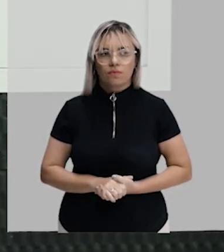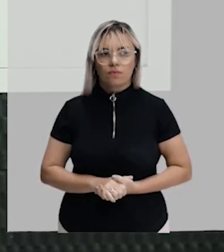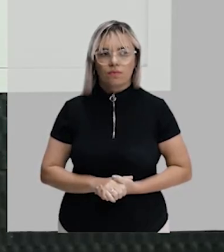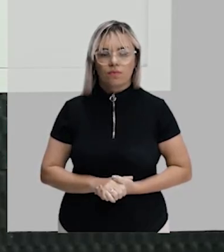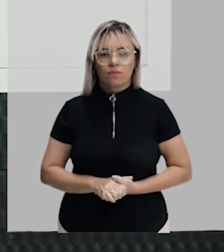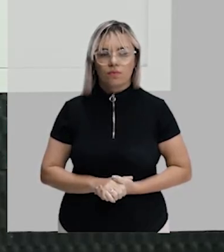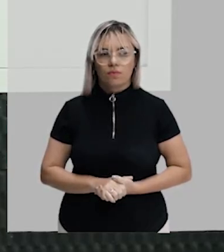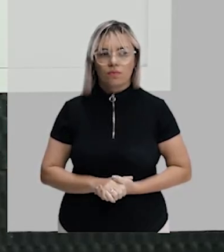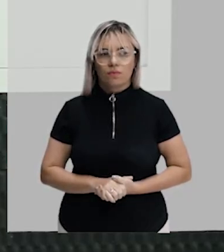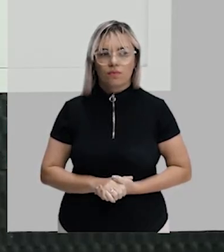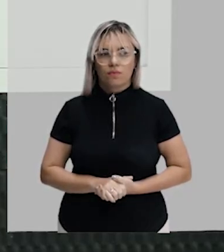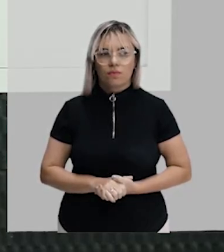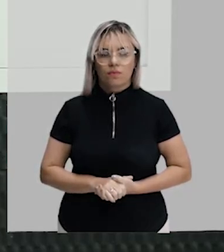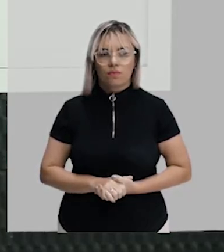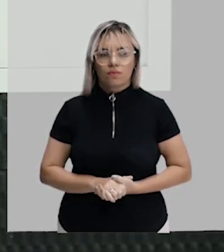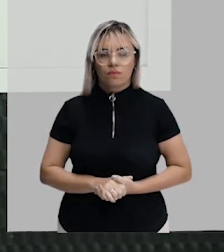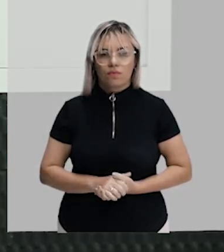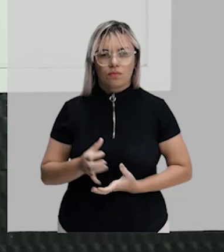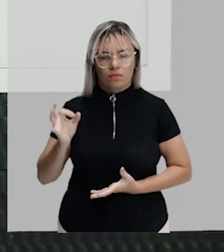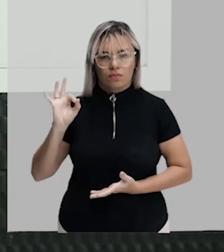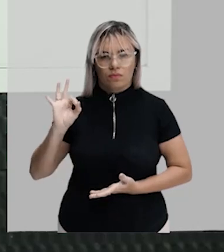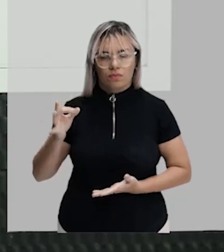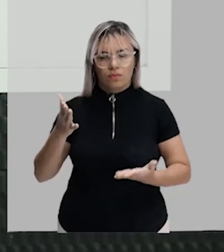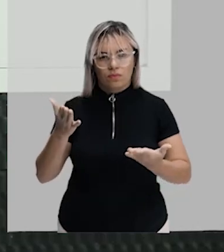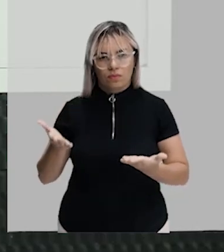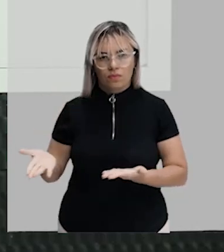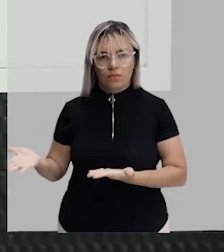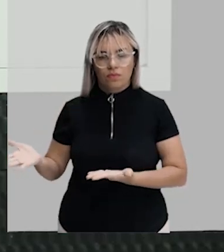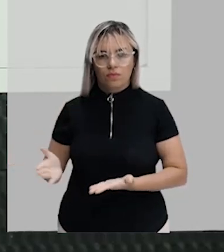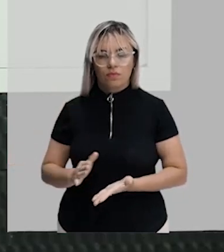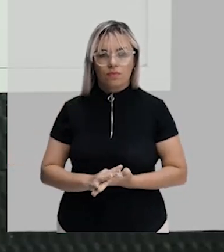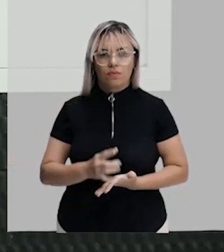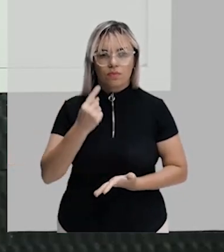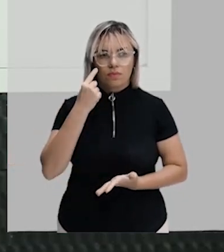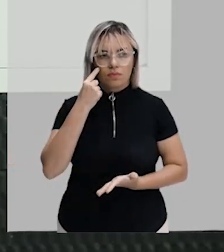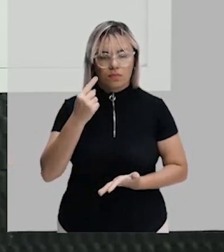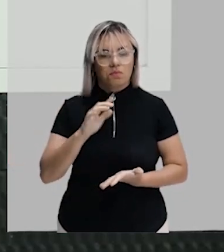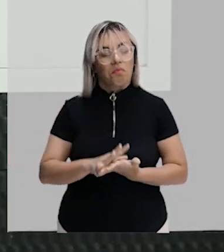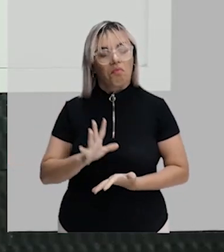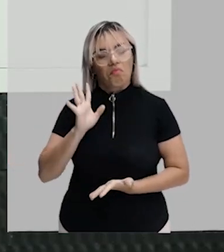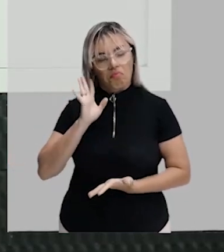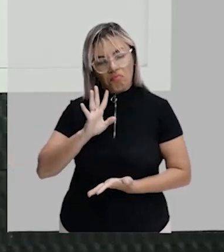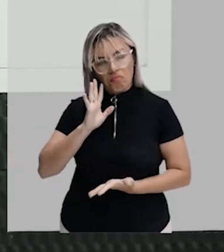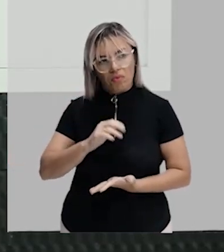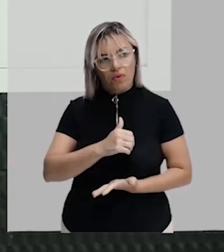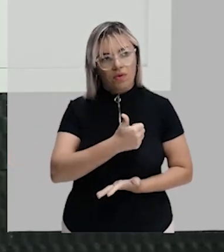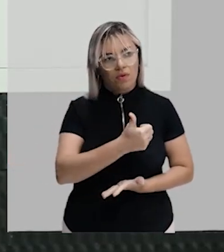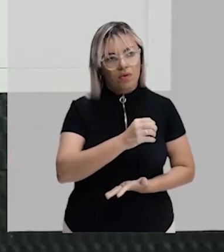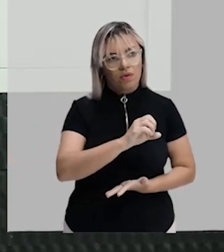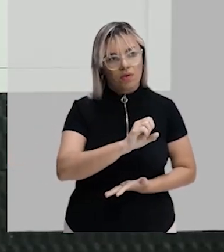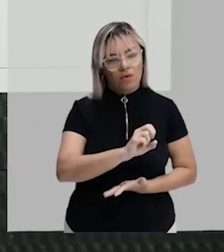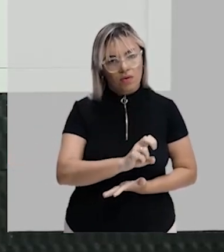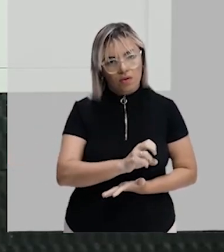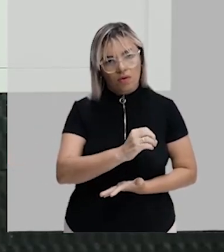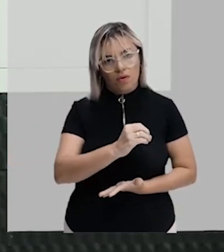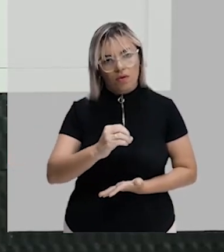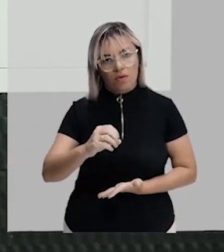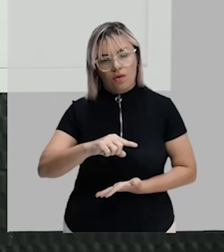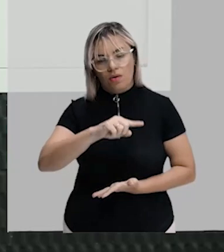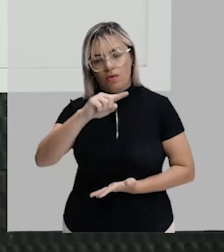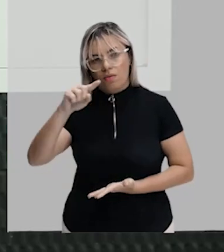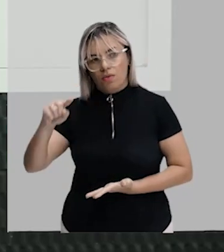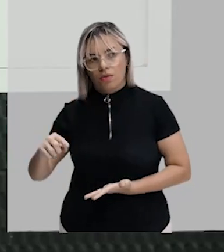Beleza? Certo? Então, olha só, beleza, passou de 1.000. Ele quer saber qual é